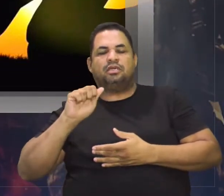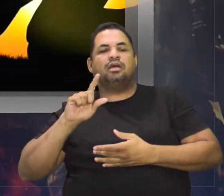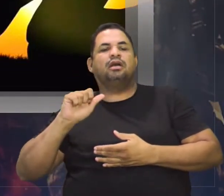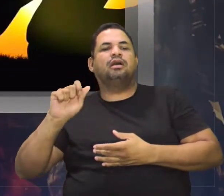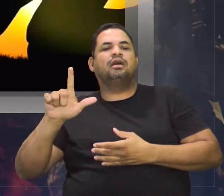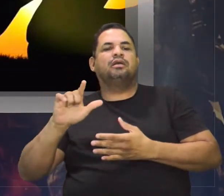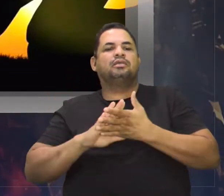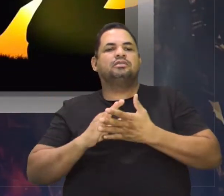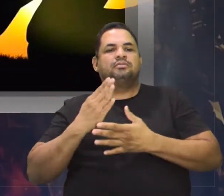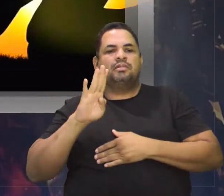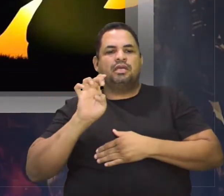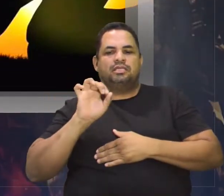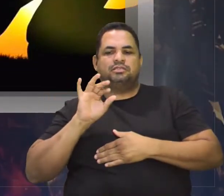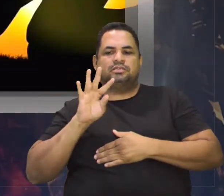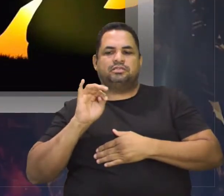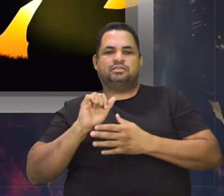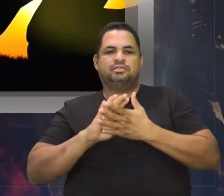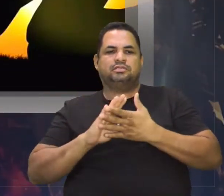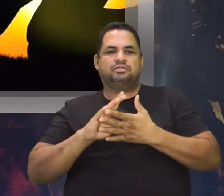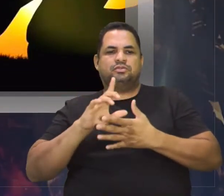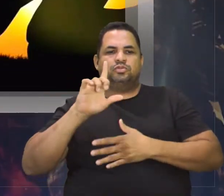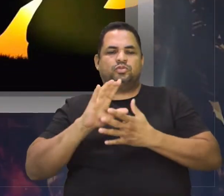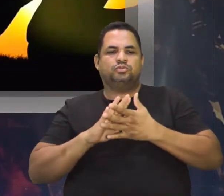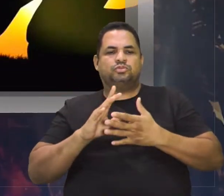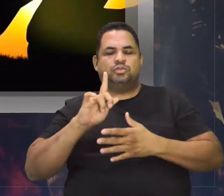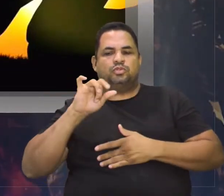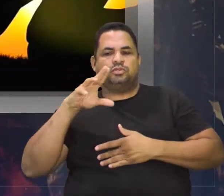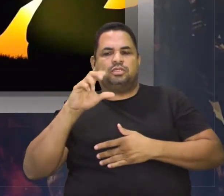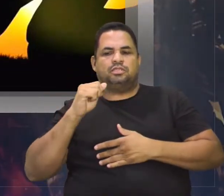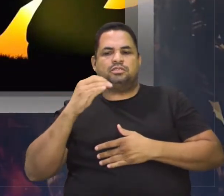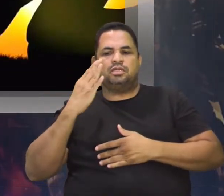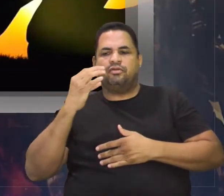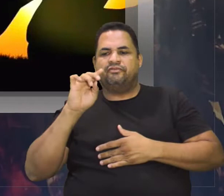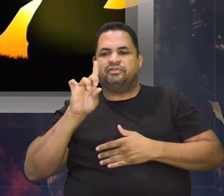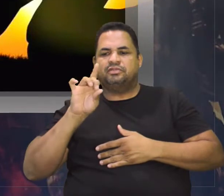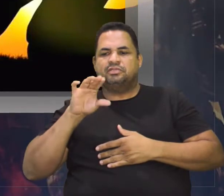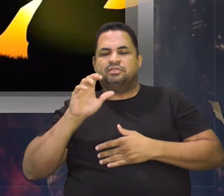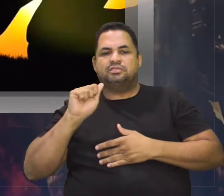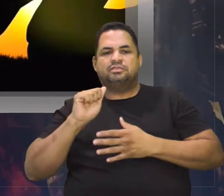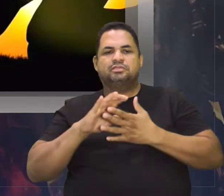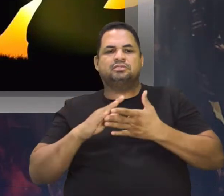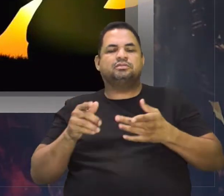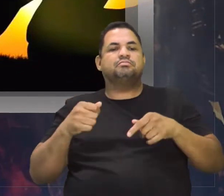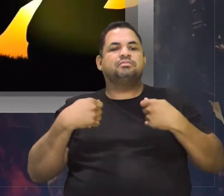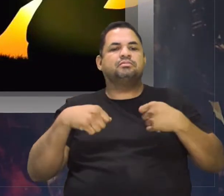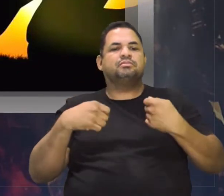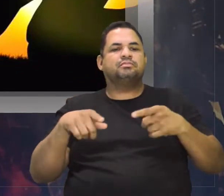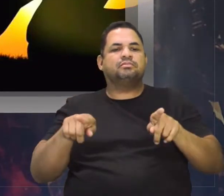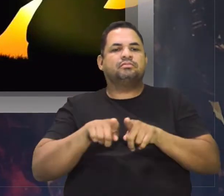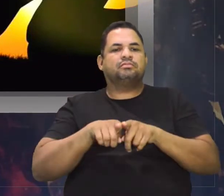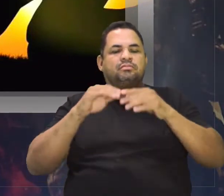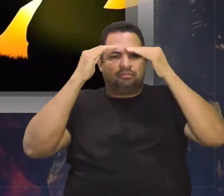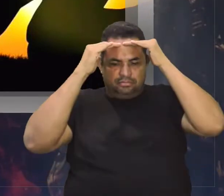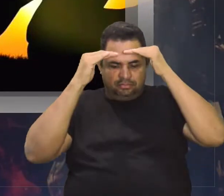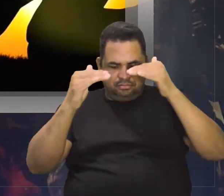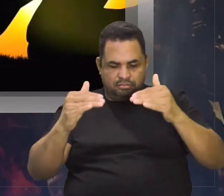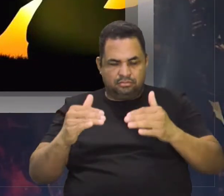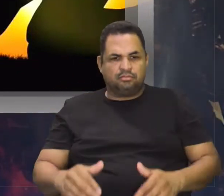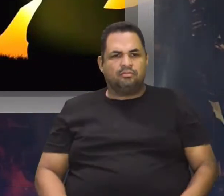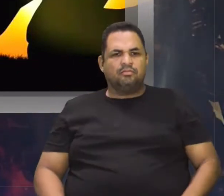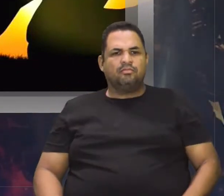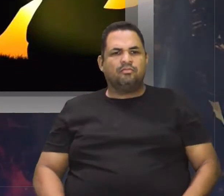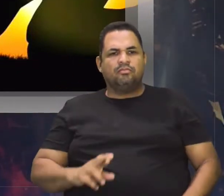os batistas, os luteranos, os calvinistas. Como precisamos respeitar